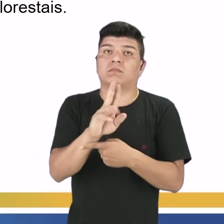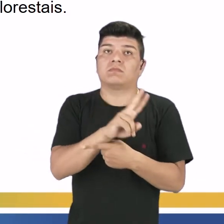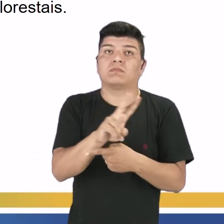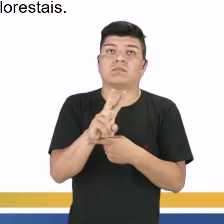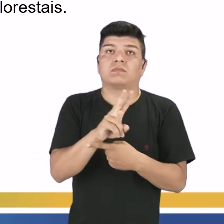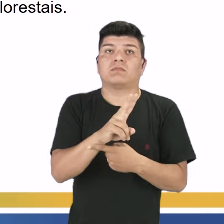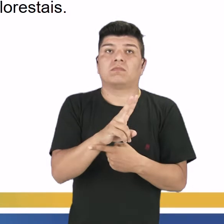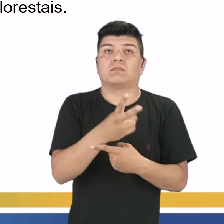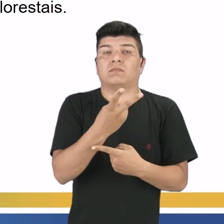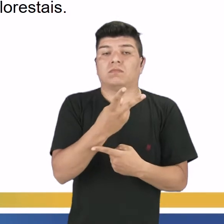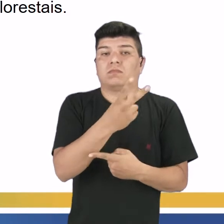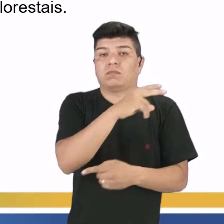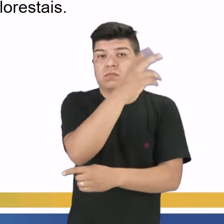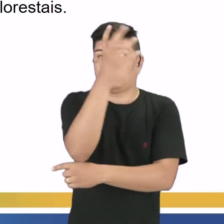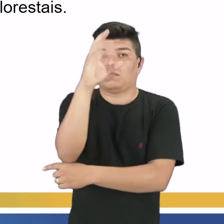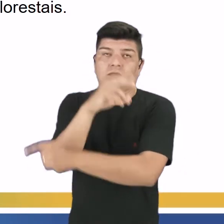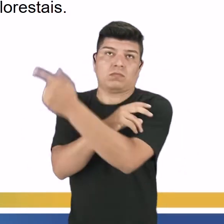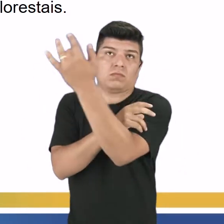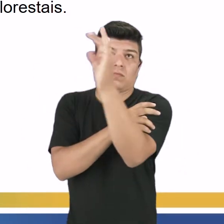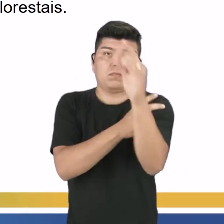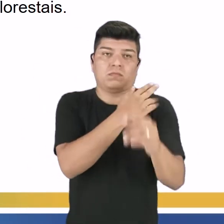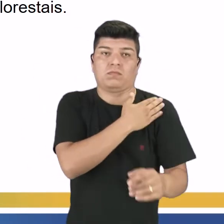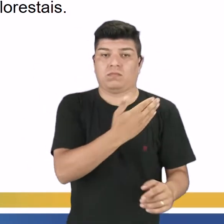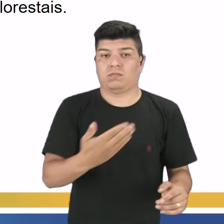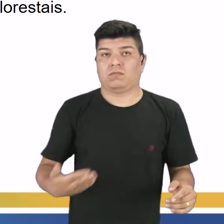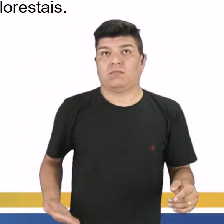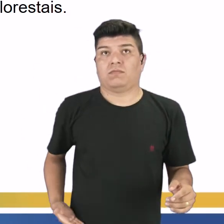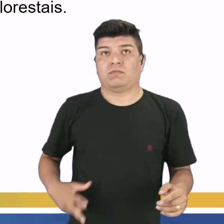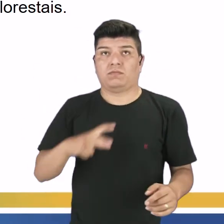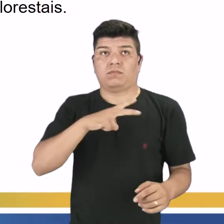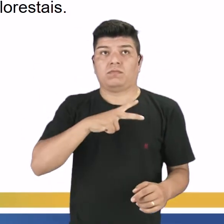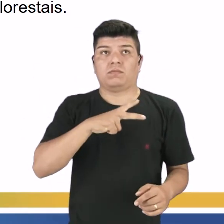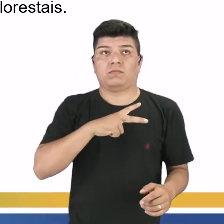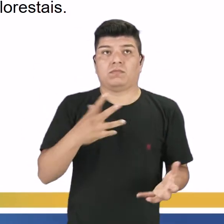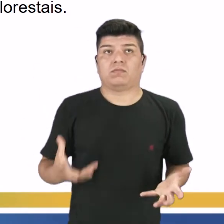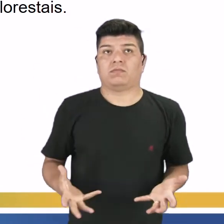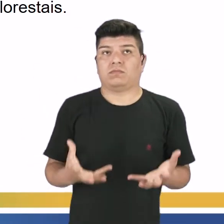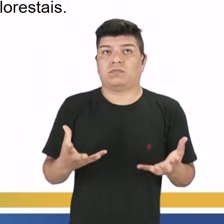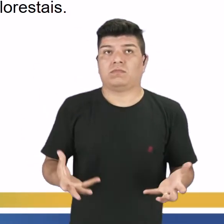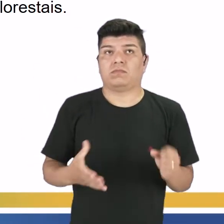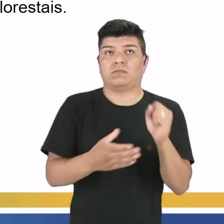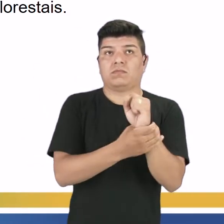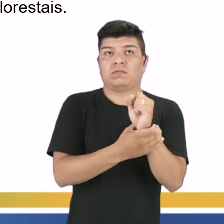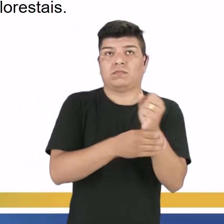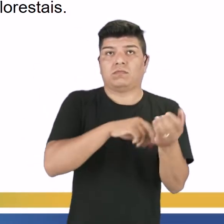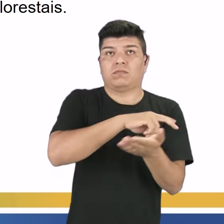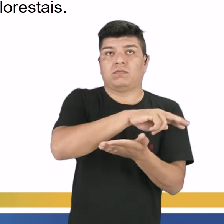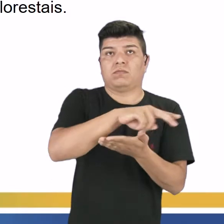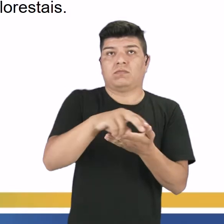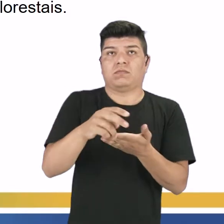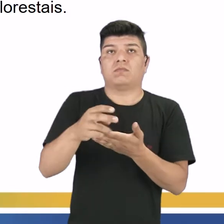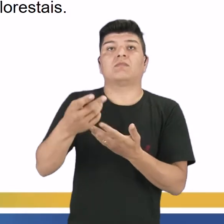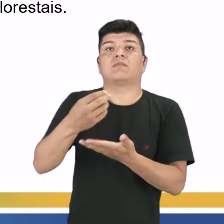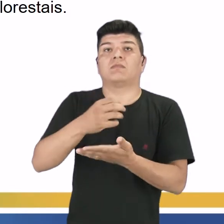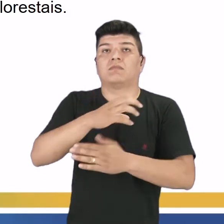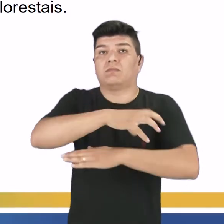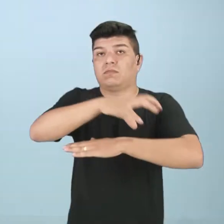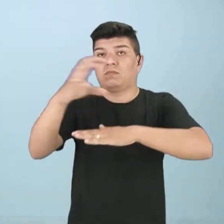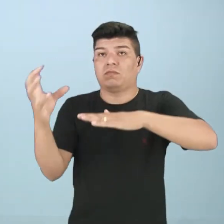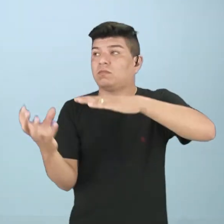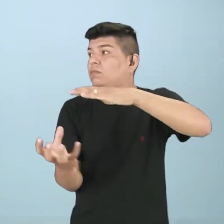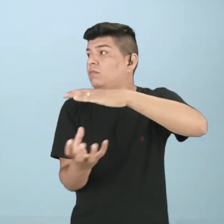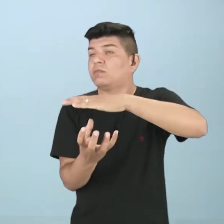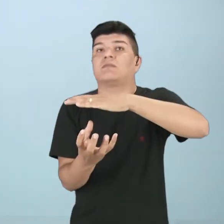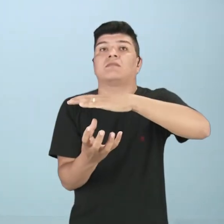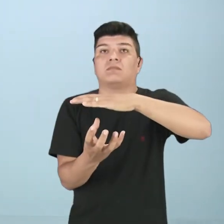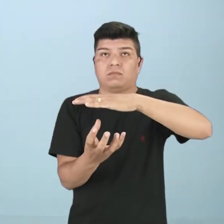proporcionados pelas florestas públicas e privadas e estimular a proteção da biodiversidade e dos ecossistemas florestais. Bom, gente, então